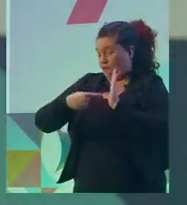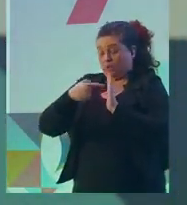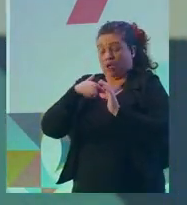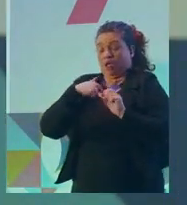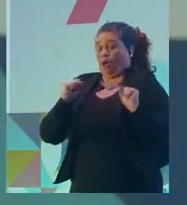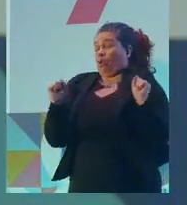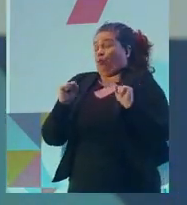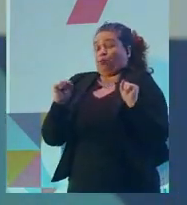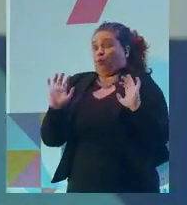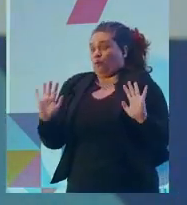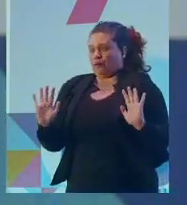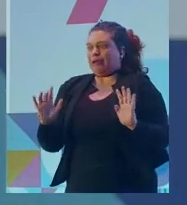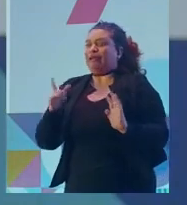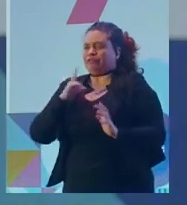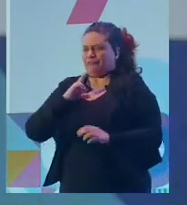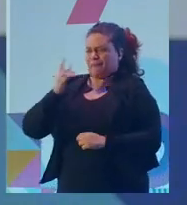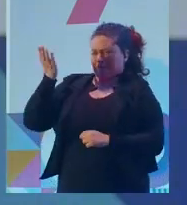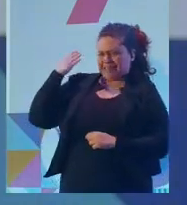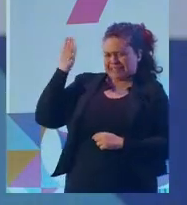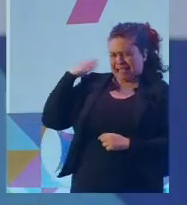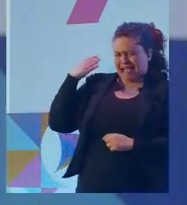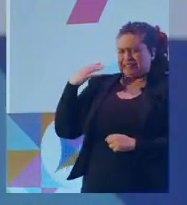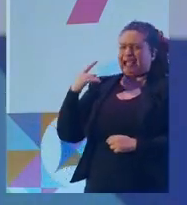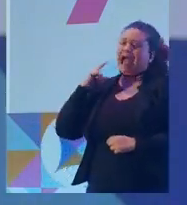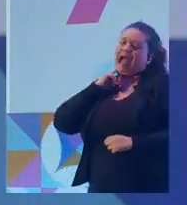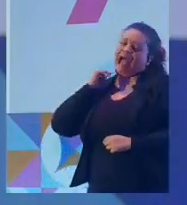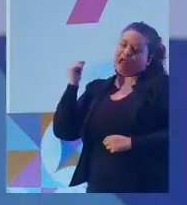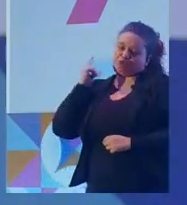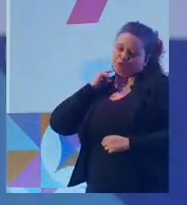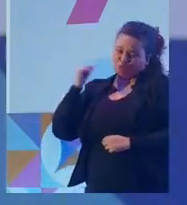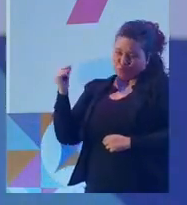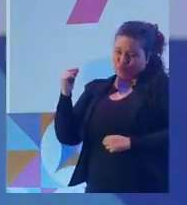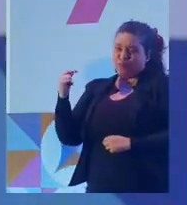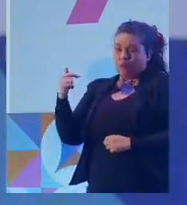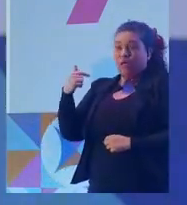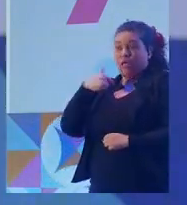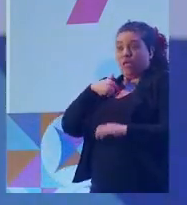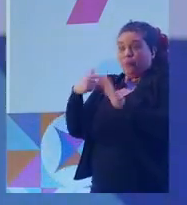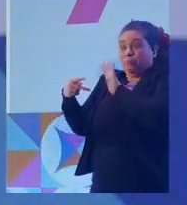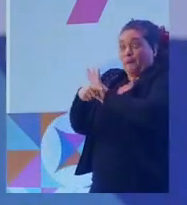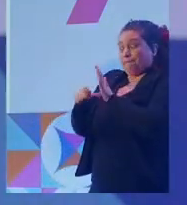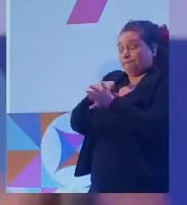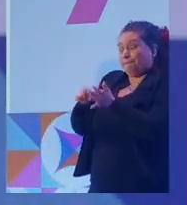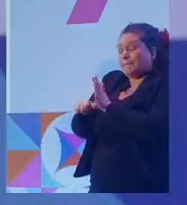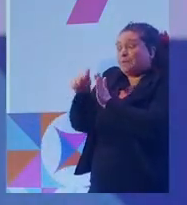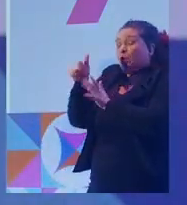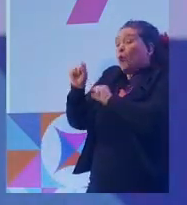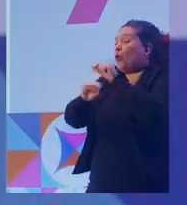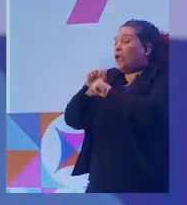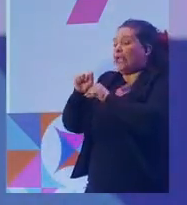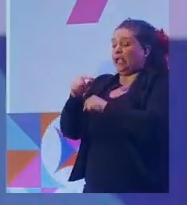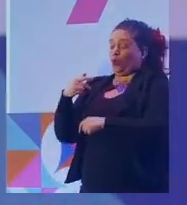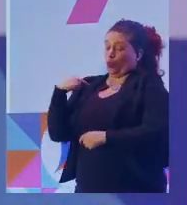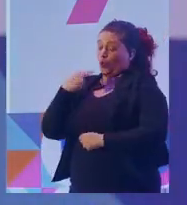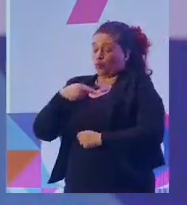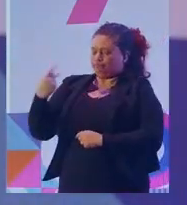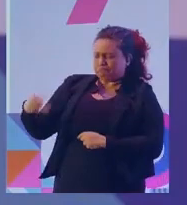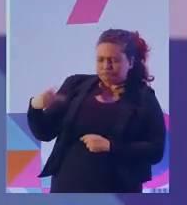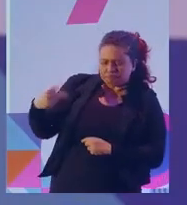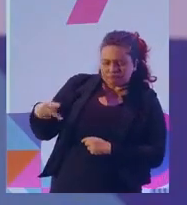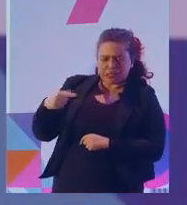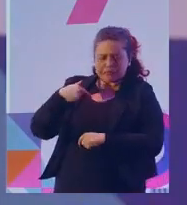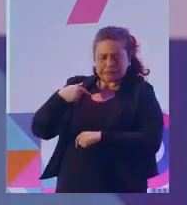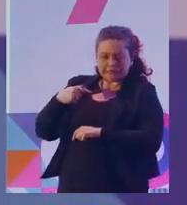Eu tive um Hudson e a primeira coisa que nós fizemos, automatizamos